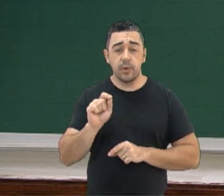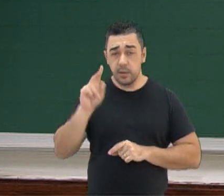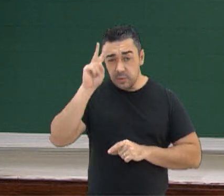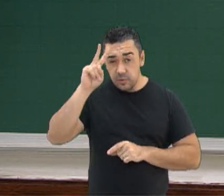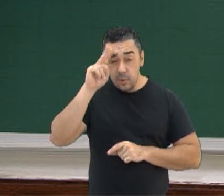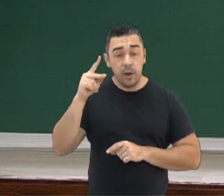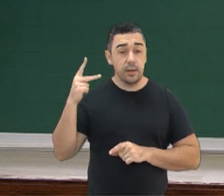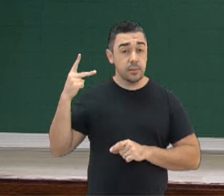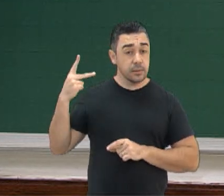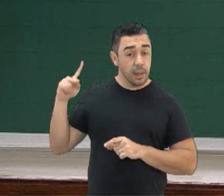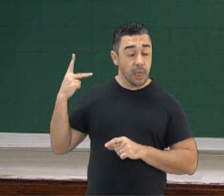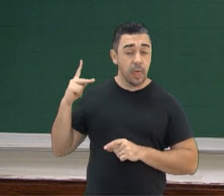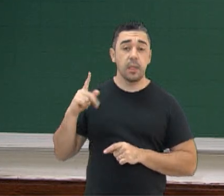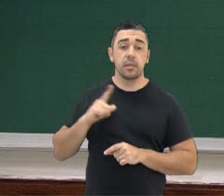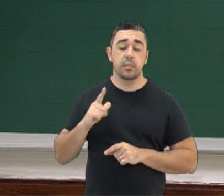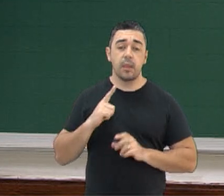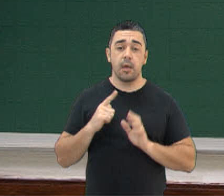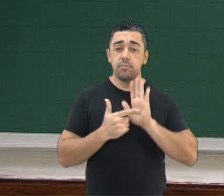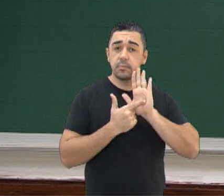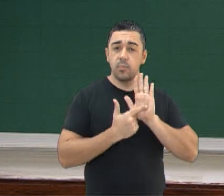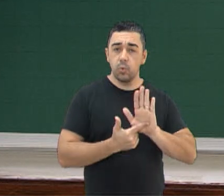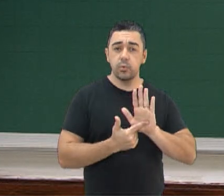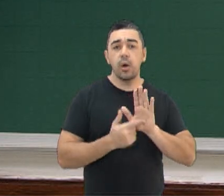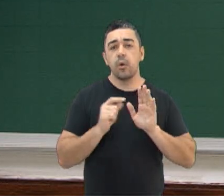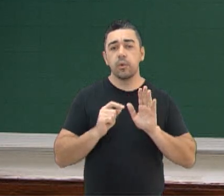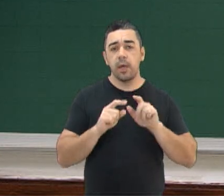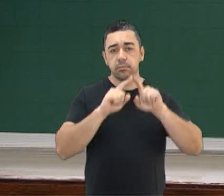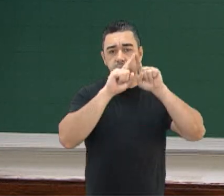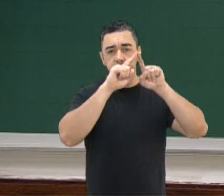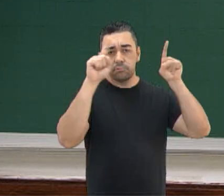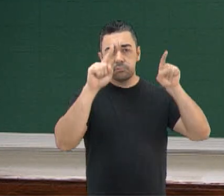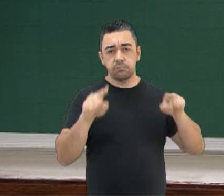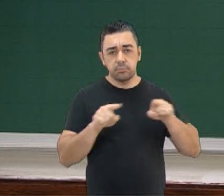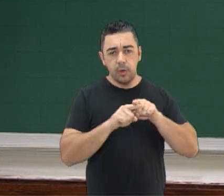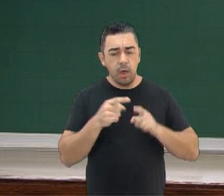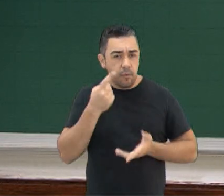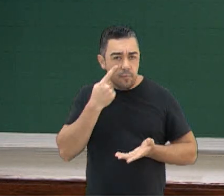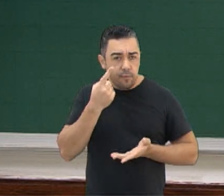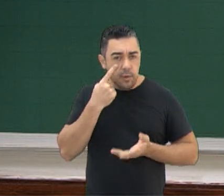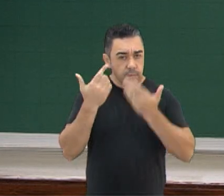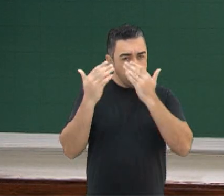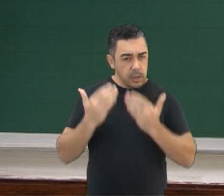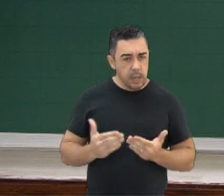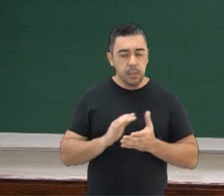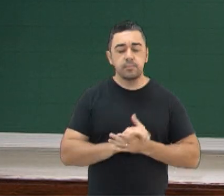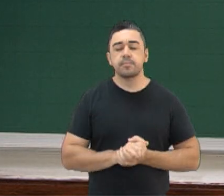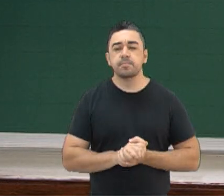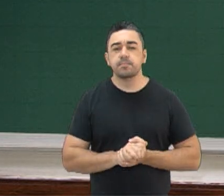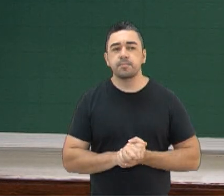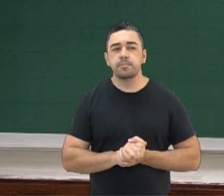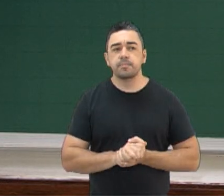história para que fosse representada nesta tela. E é isso que nós vamos analisar.